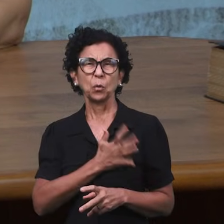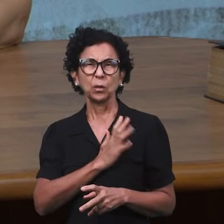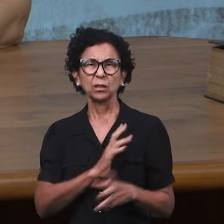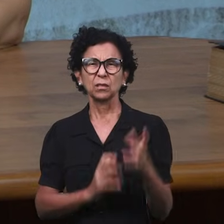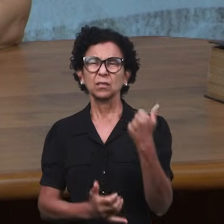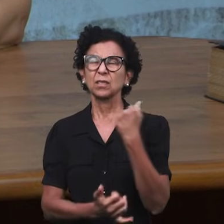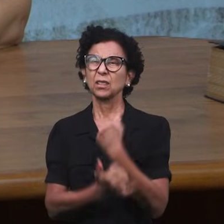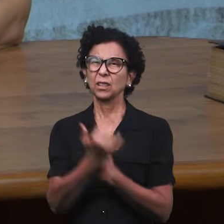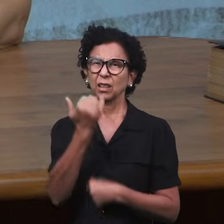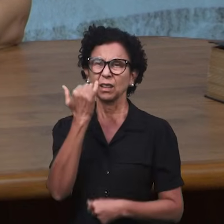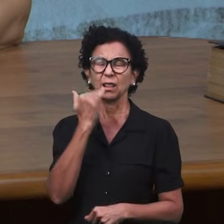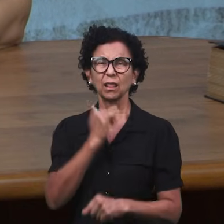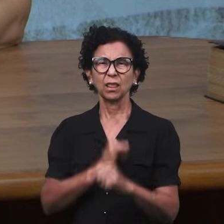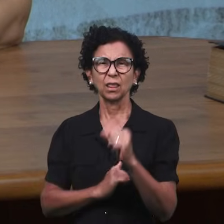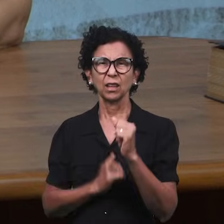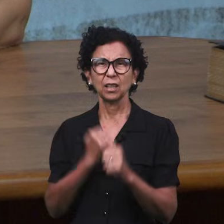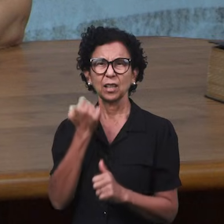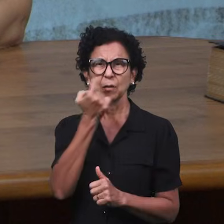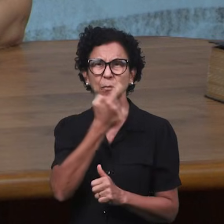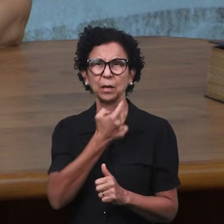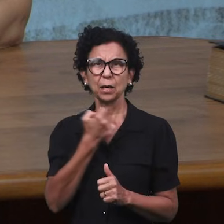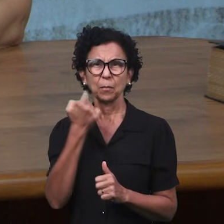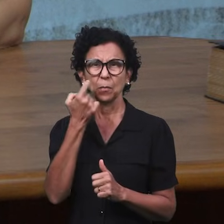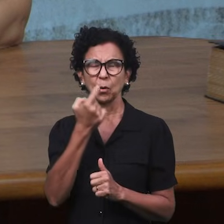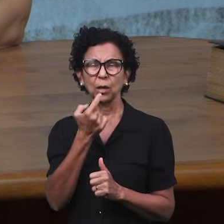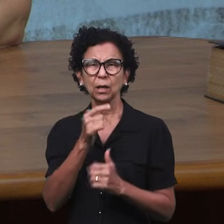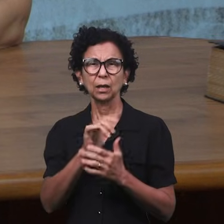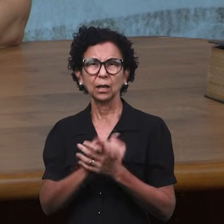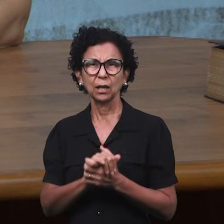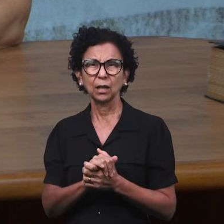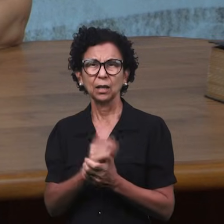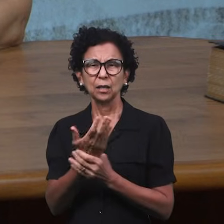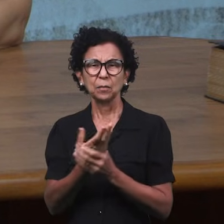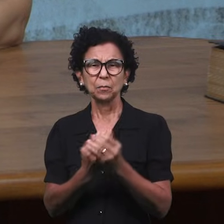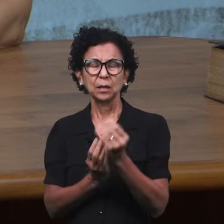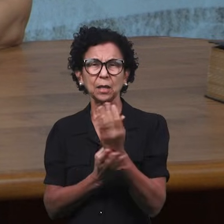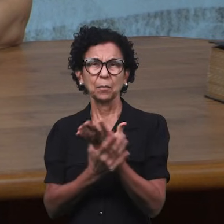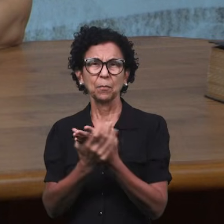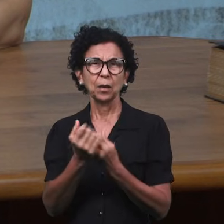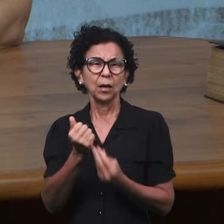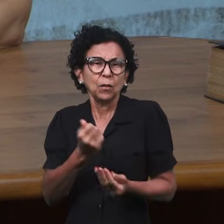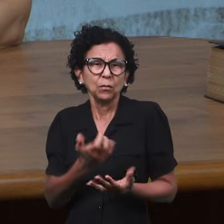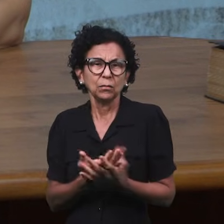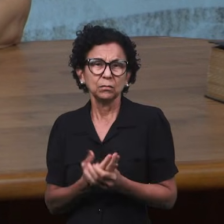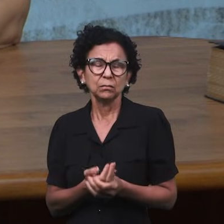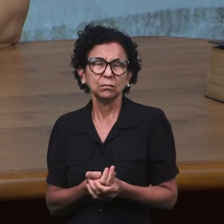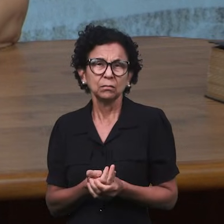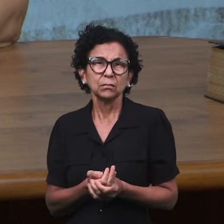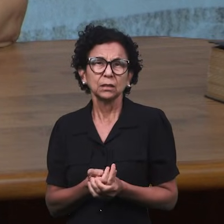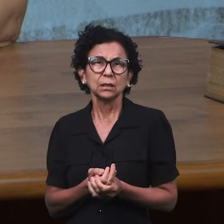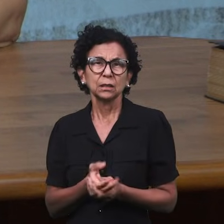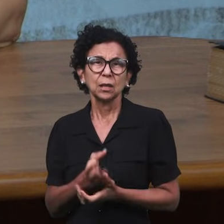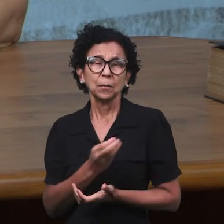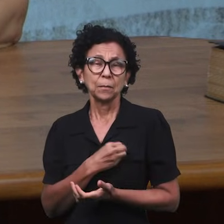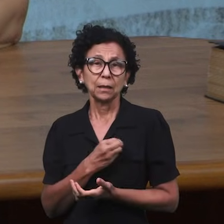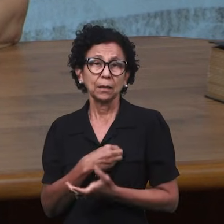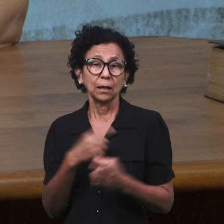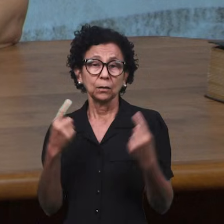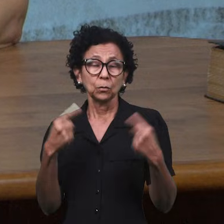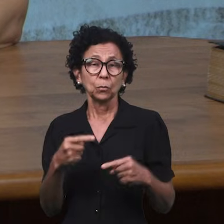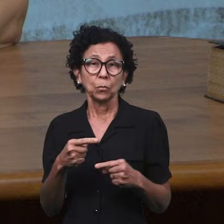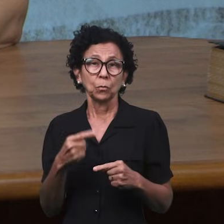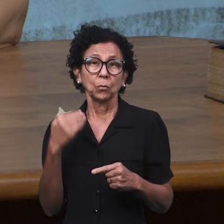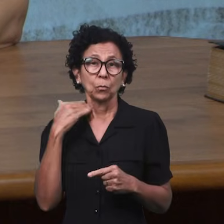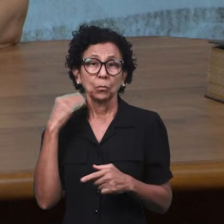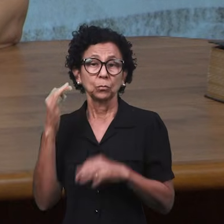oculto e a minha boca beijou a minha mão, também isto seria delito perante ao juiz, pois